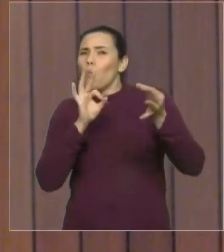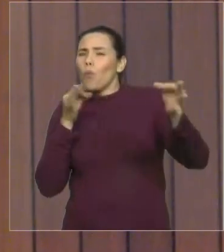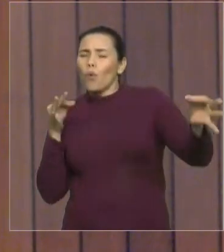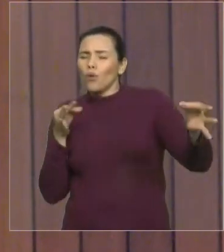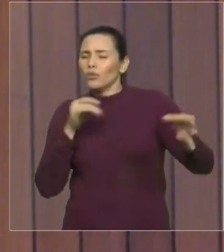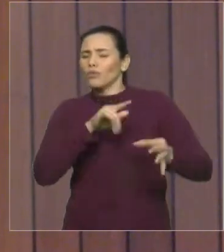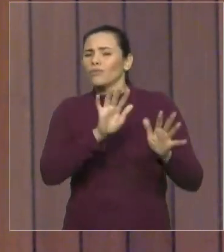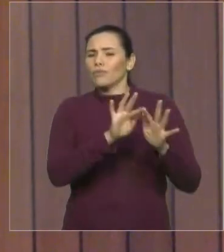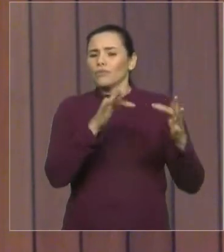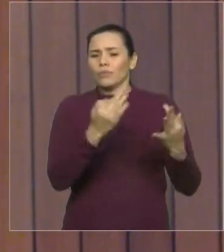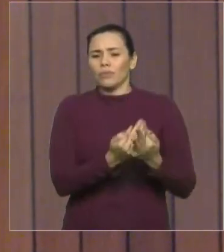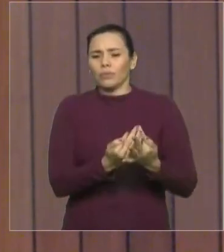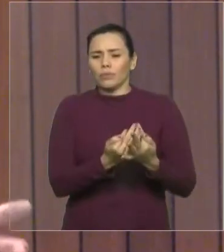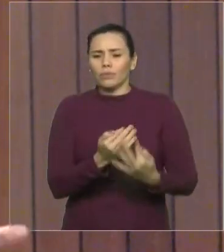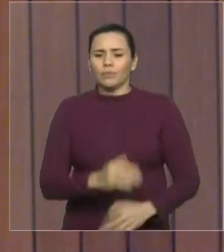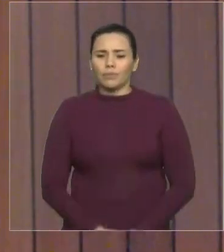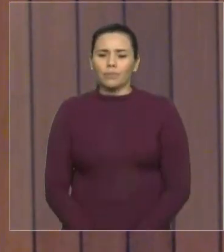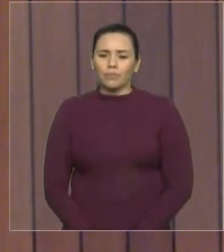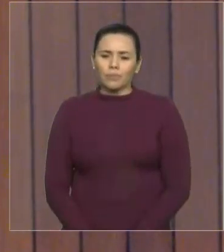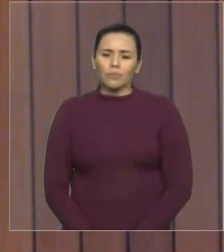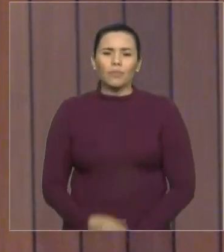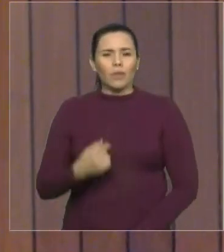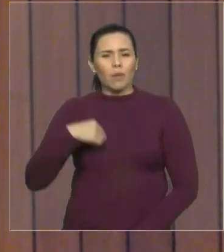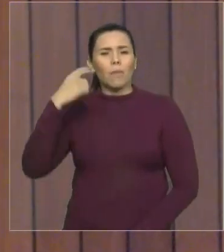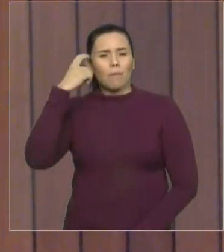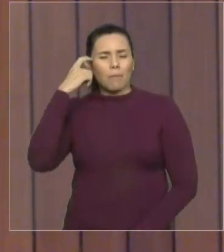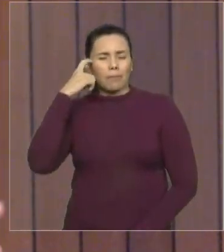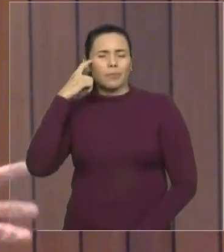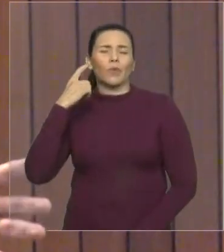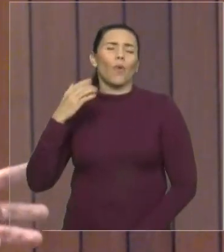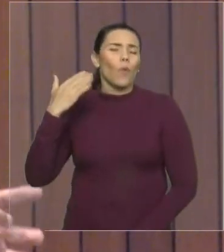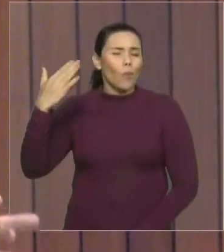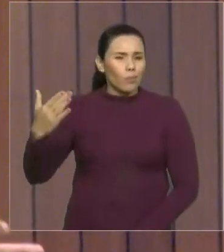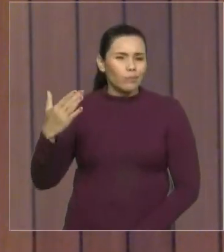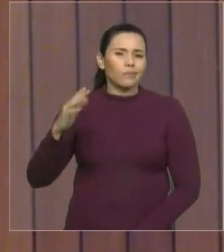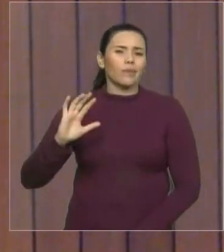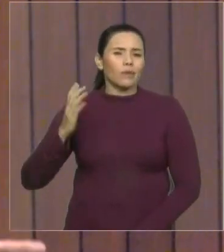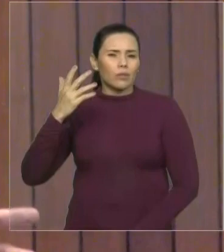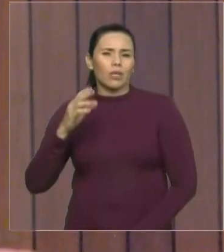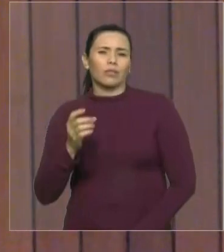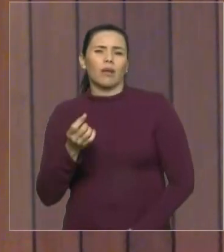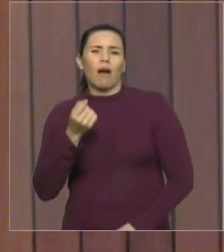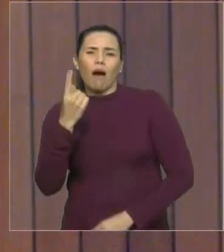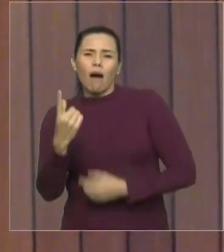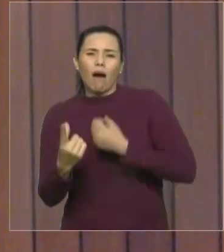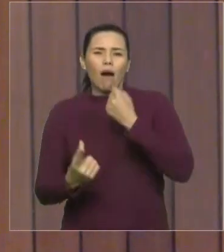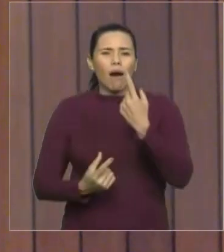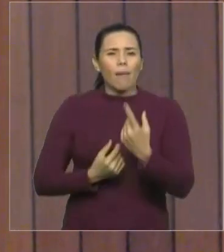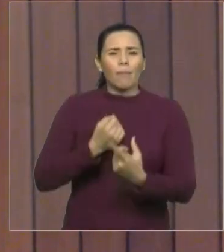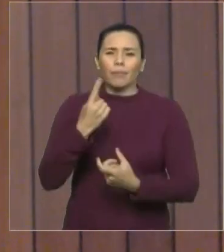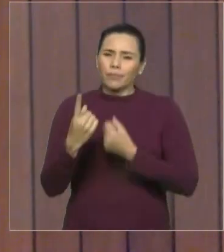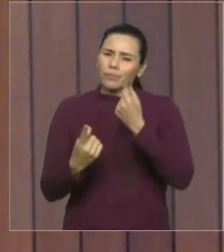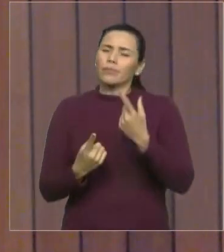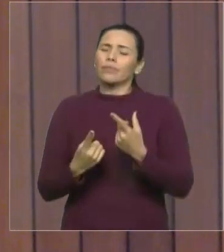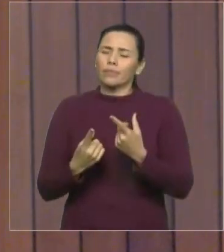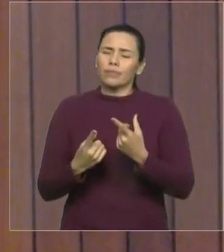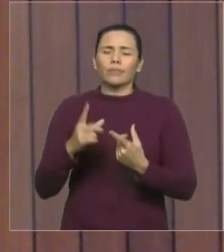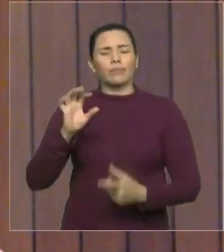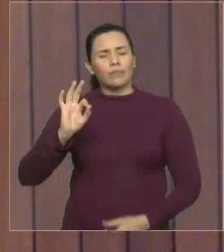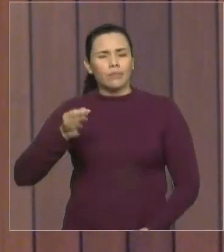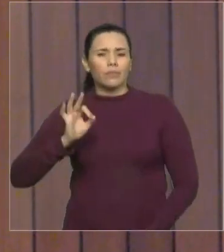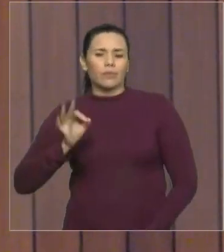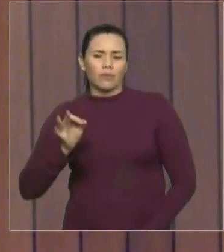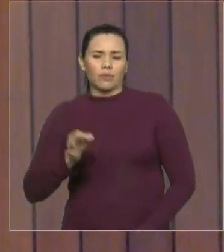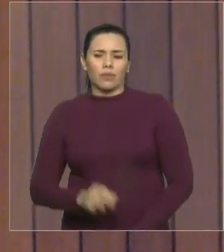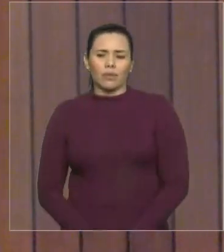isoladas, isso aí é até admissível do ponto de vista de quando você transfere de uma particular para uma particular. Inclusive,